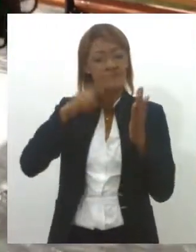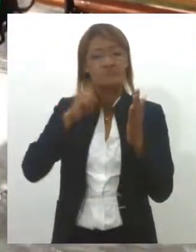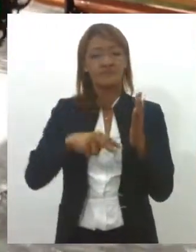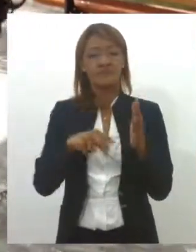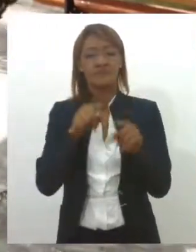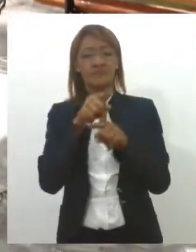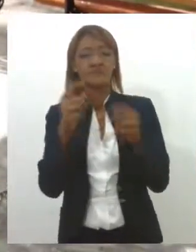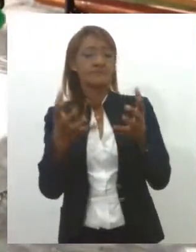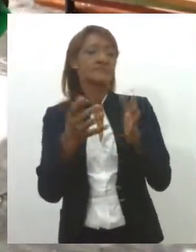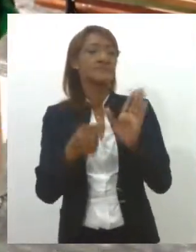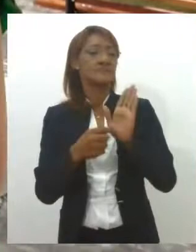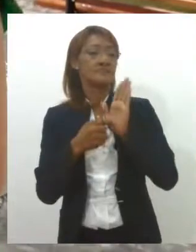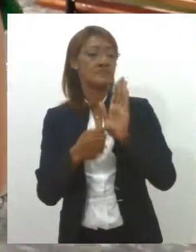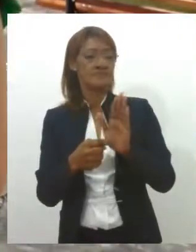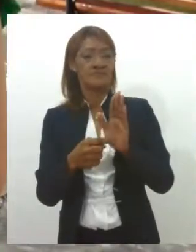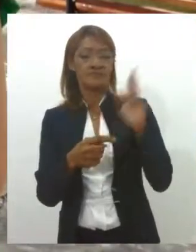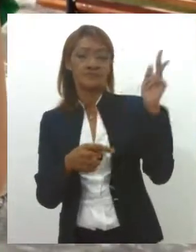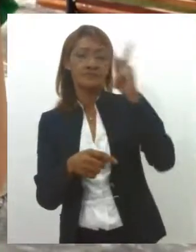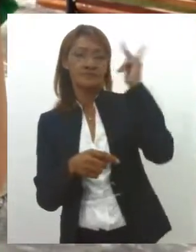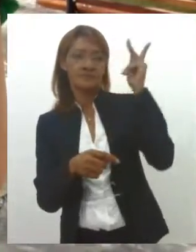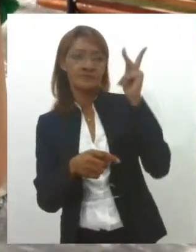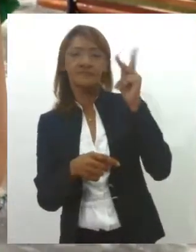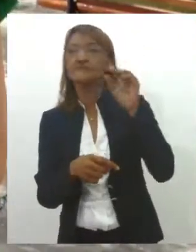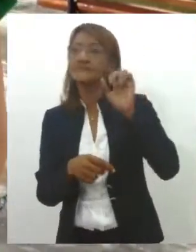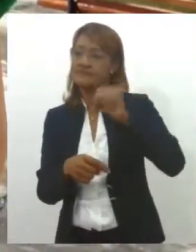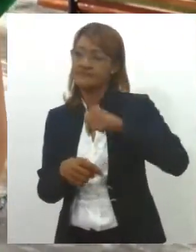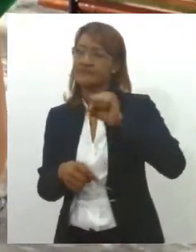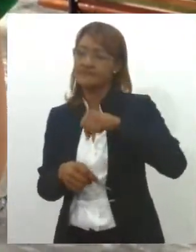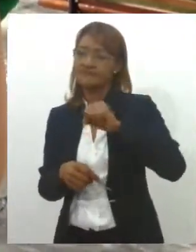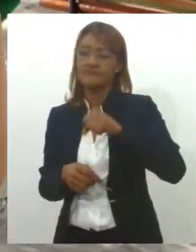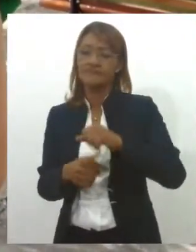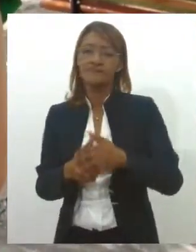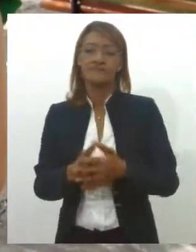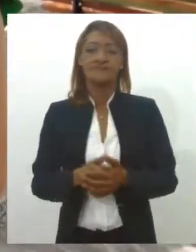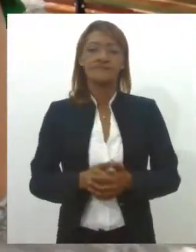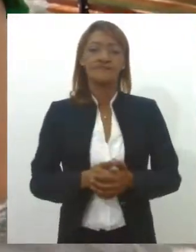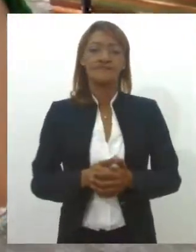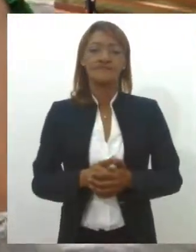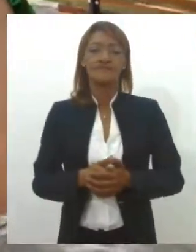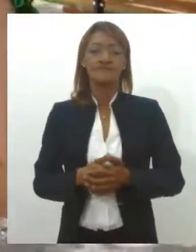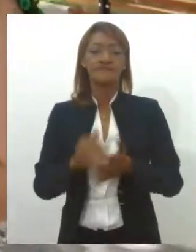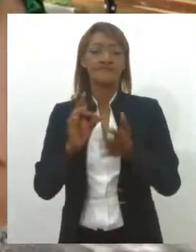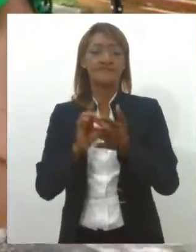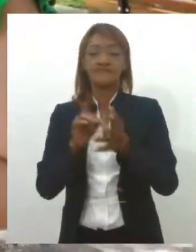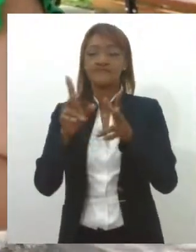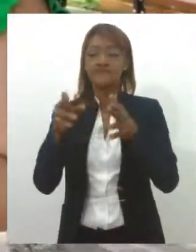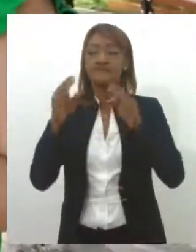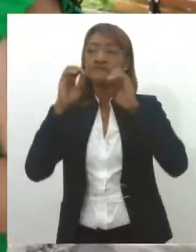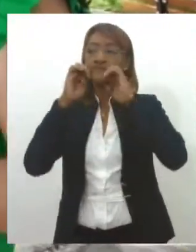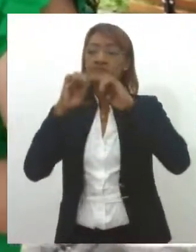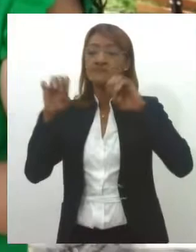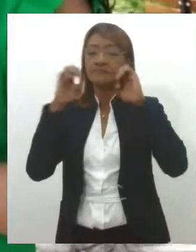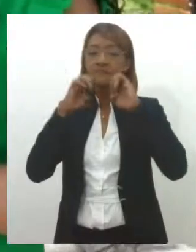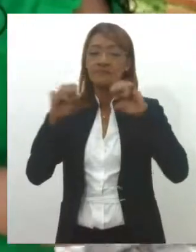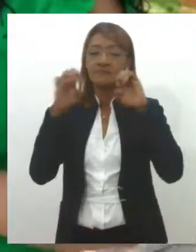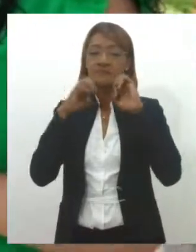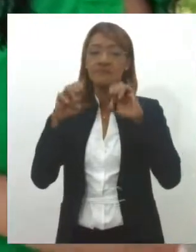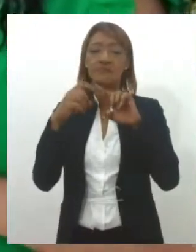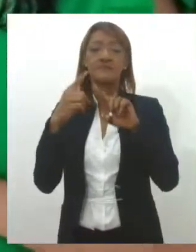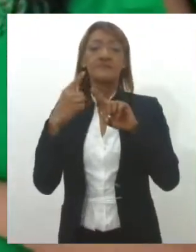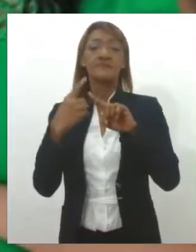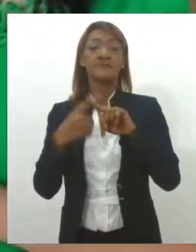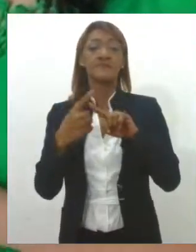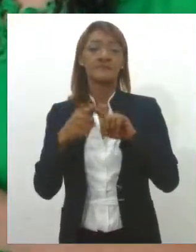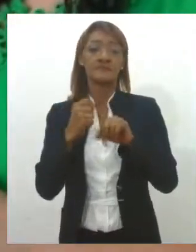mostrar detalhes dessa história exatamente o livro da Verdade é uma obra de evangelização isso porque porque